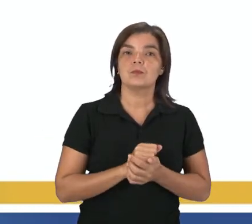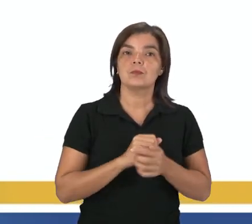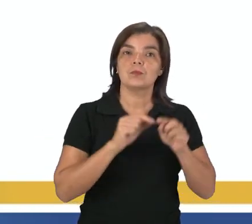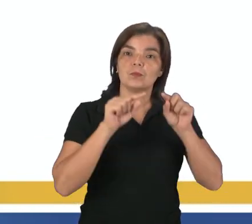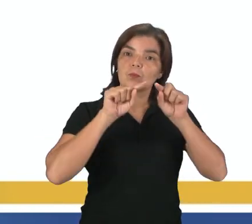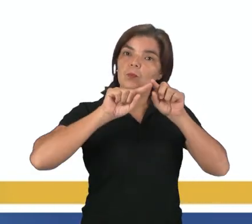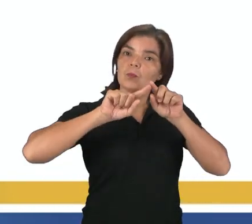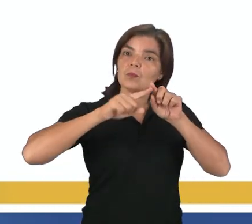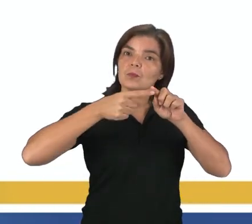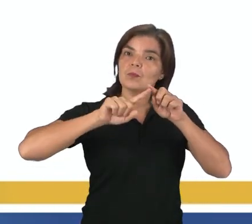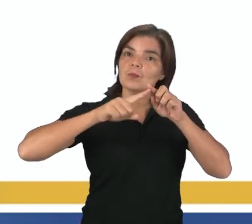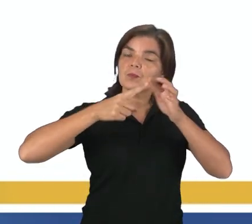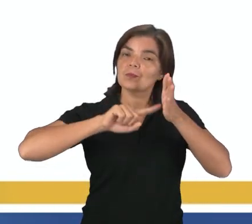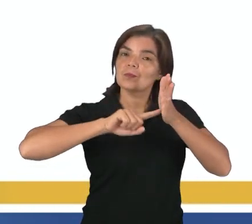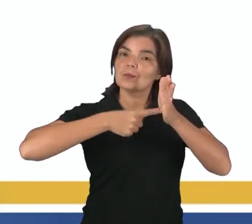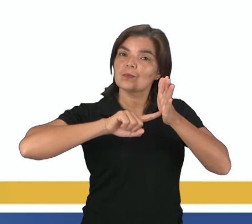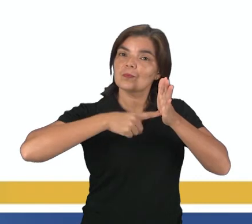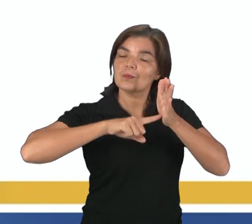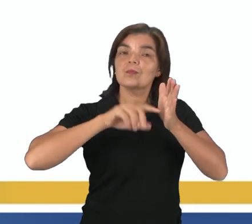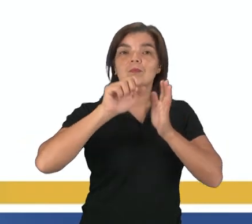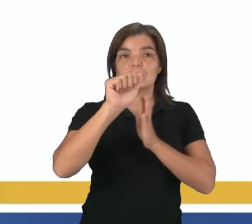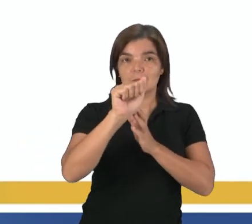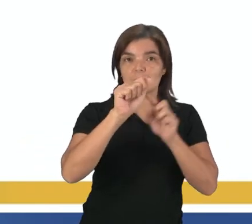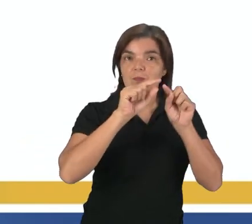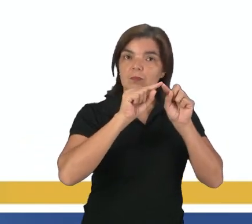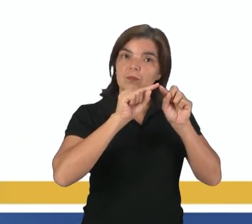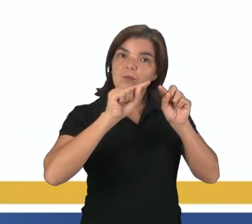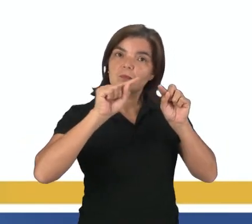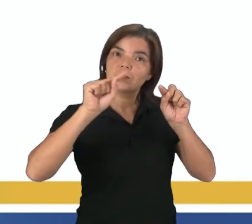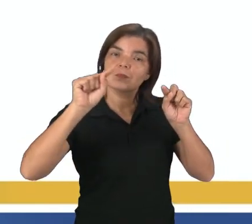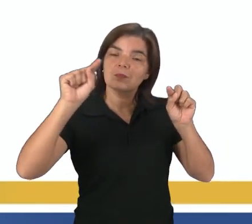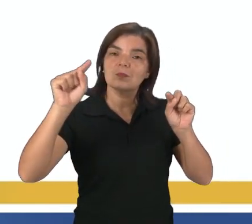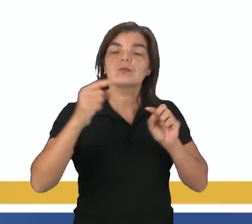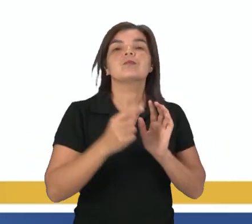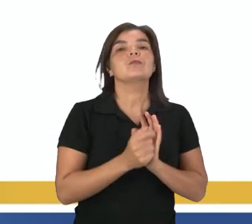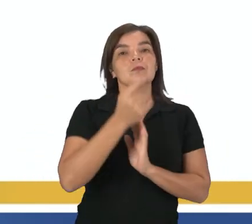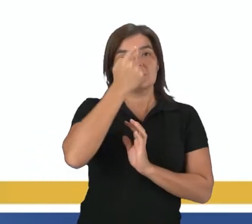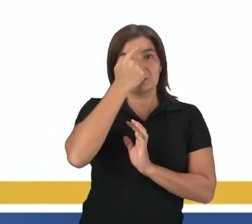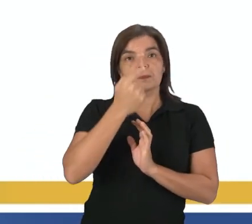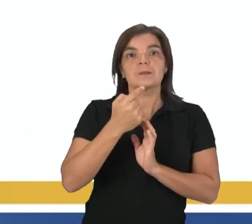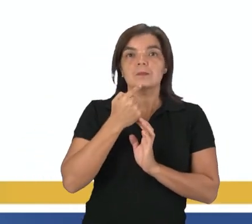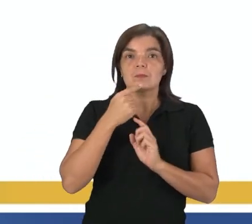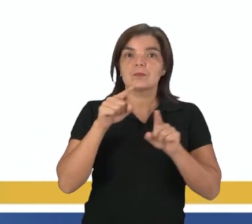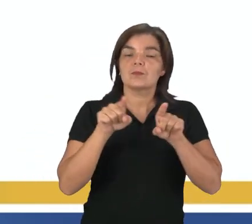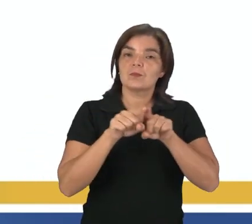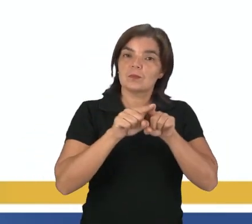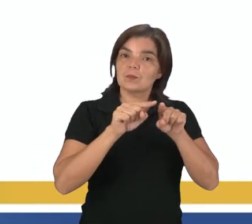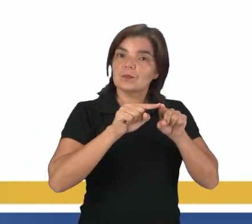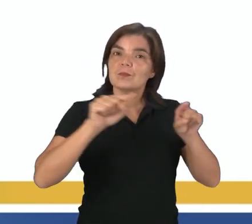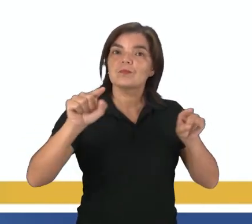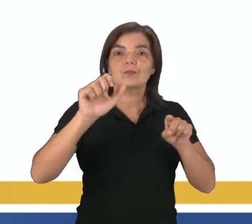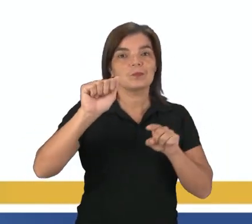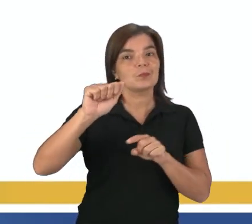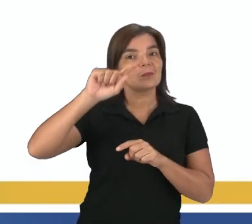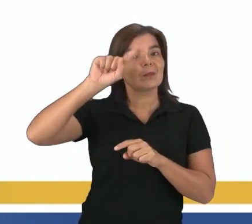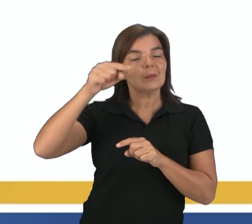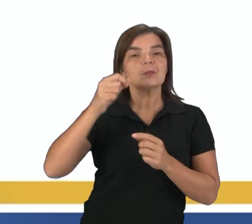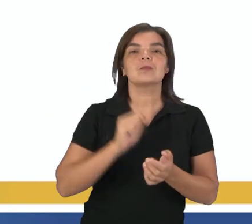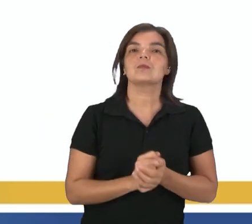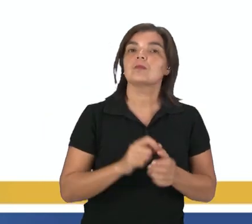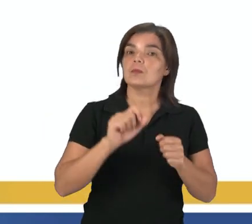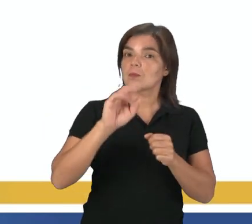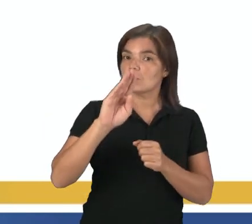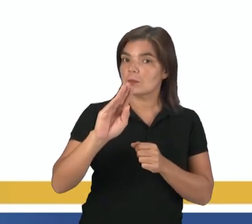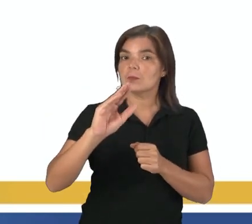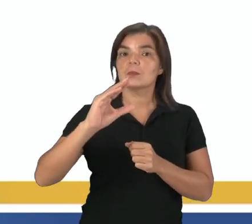compasso em cima de A, e na mesma direção que o vetor está me mostrando, eu tracei o meu A'. Eu vou ter que fazer isso